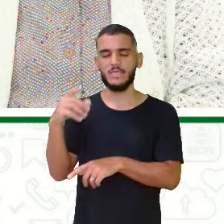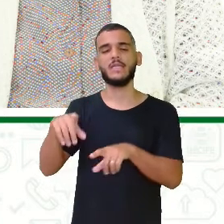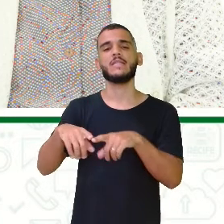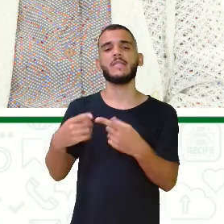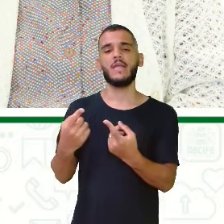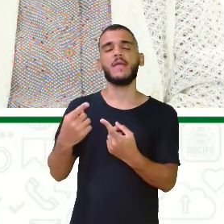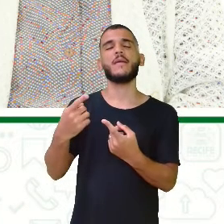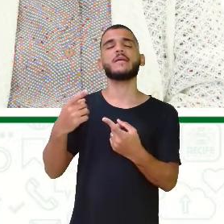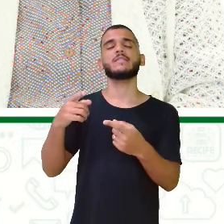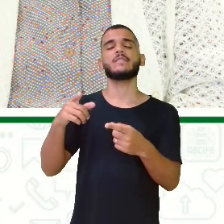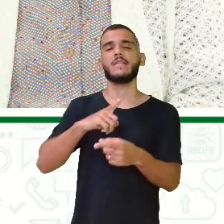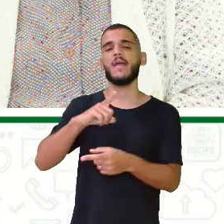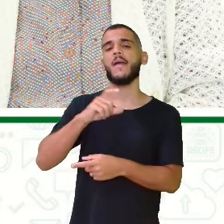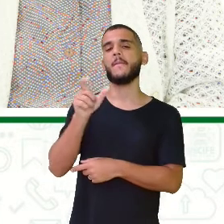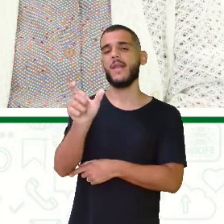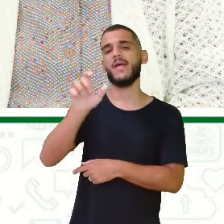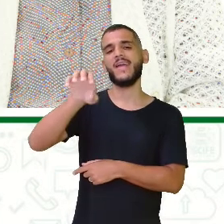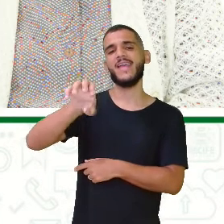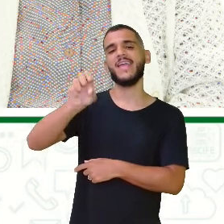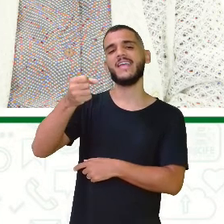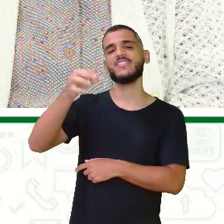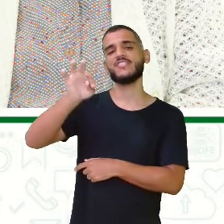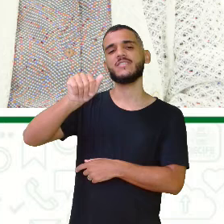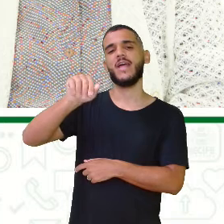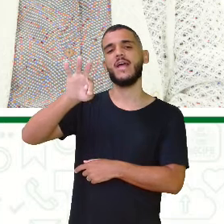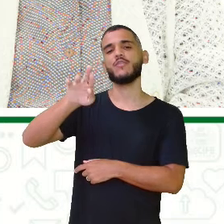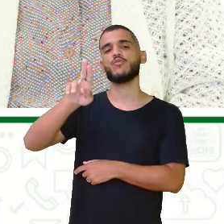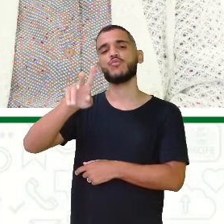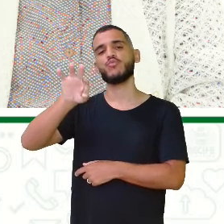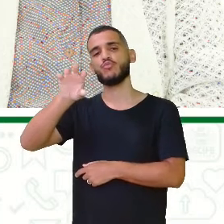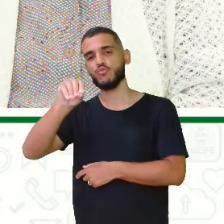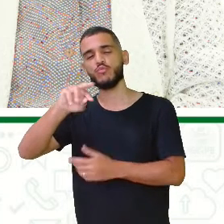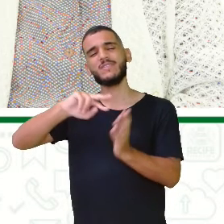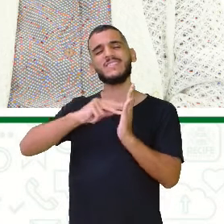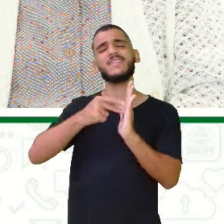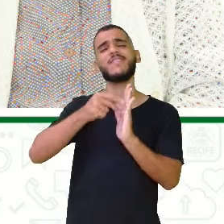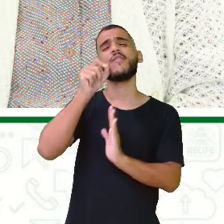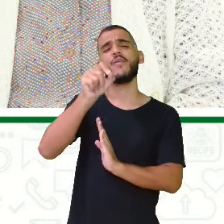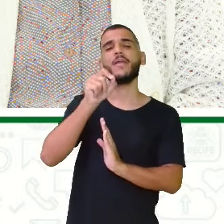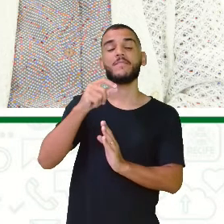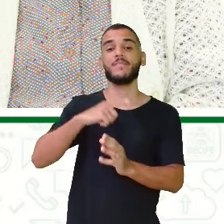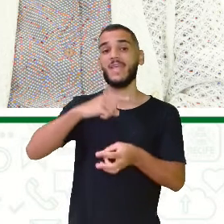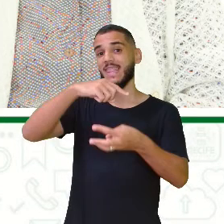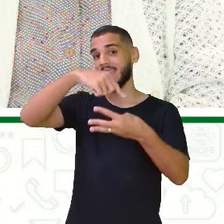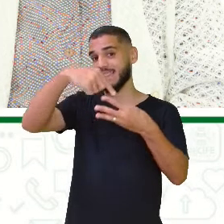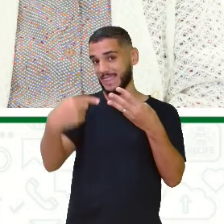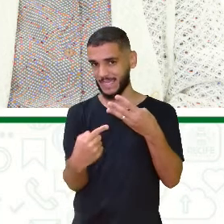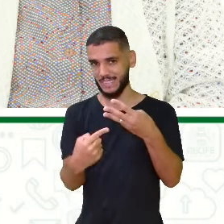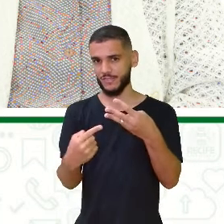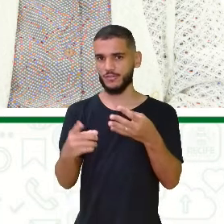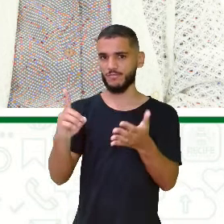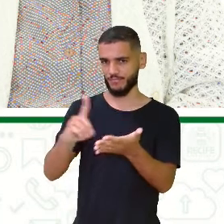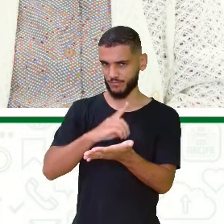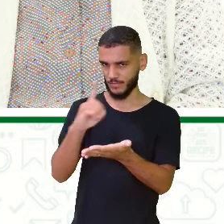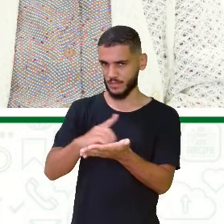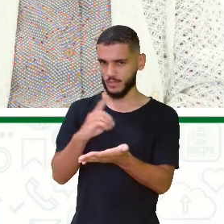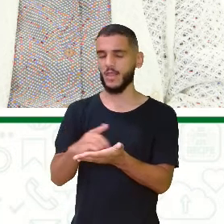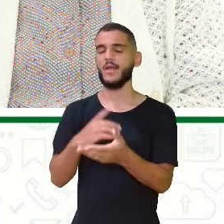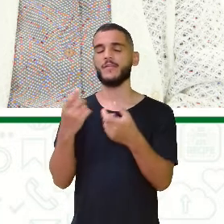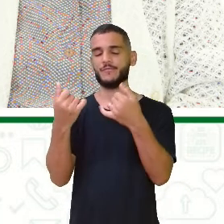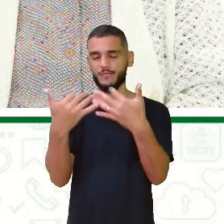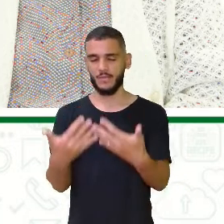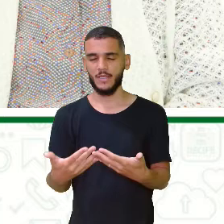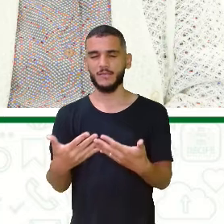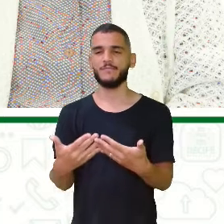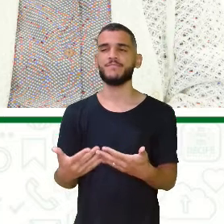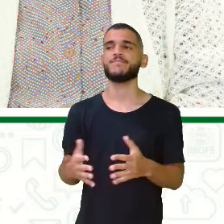Lá no dicionário a gente vê 3 definições que se complementam e que descrevem o